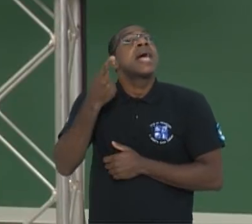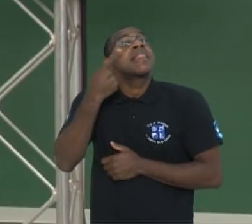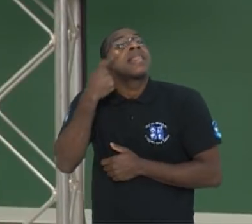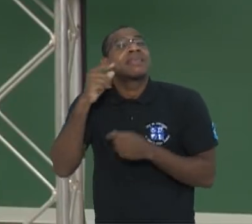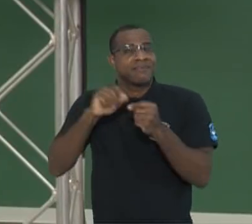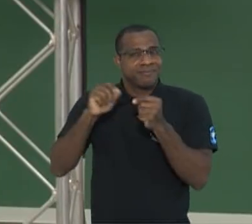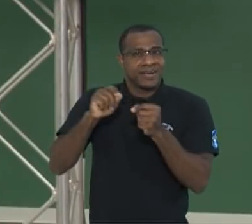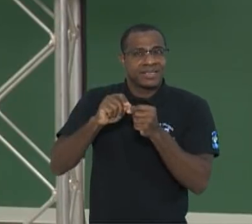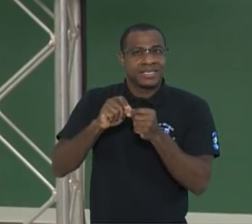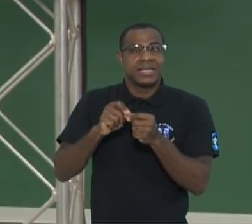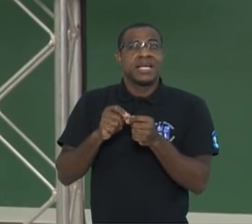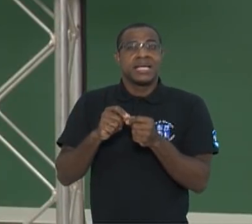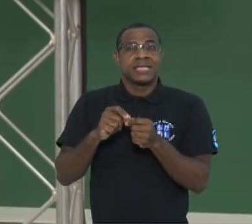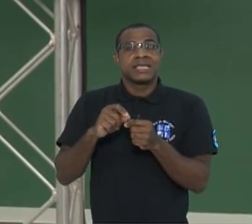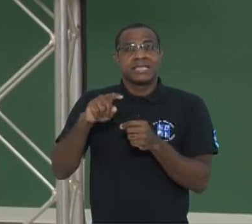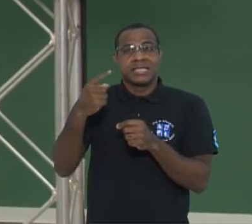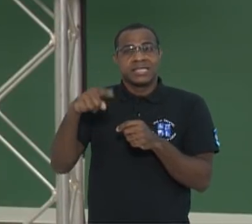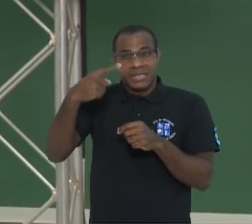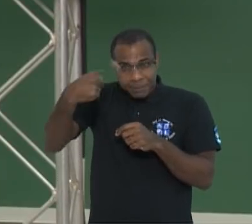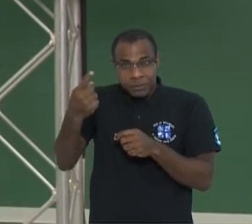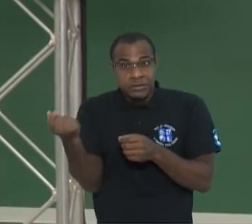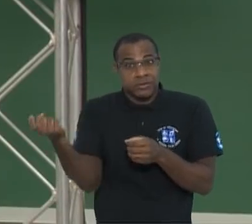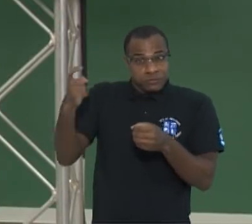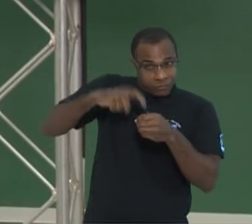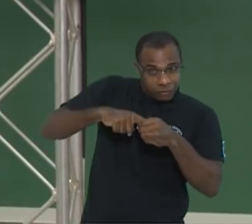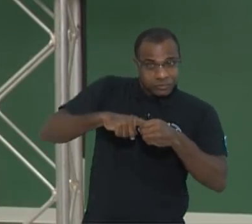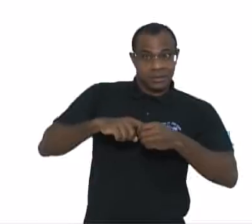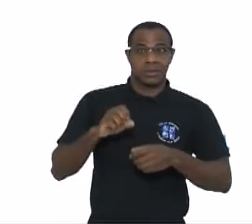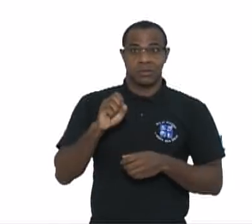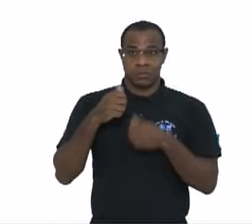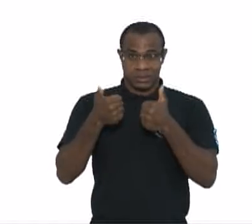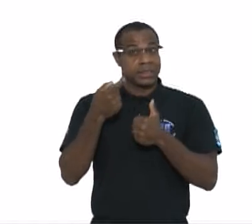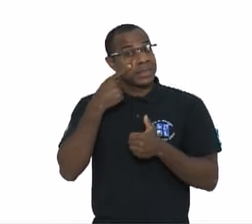já retorna, tá bom? Vamos ver se vocês conseguem fazer o A e o B aí.